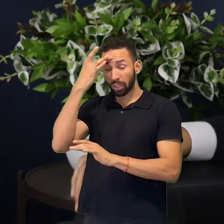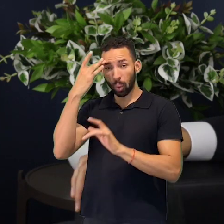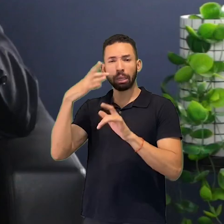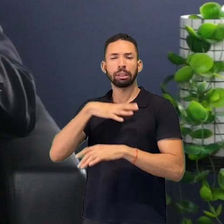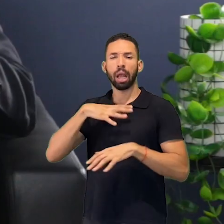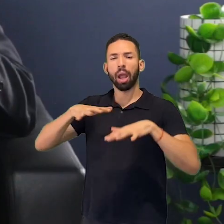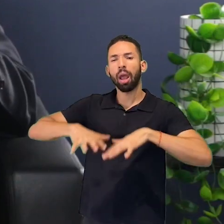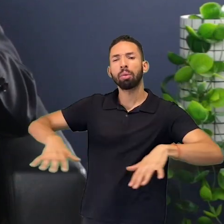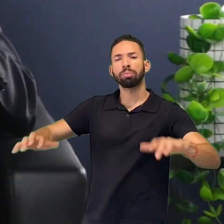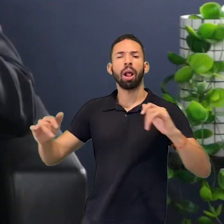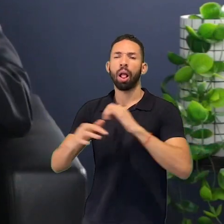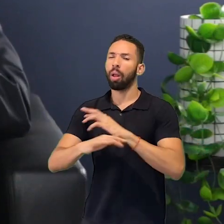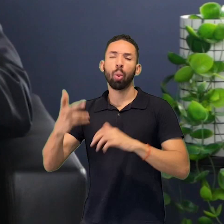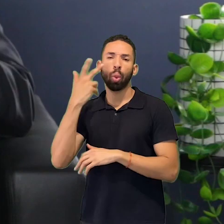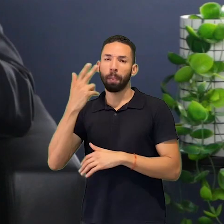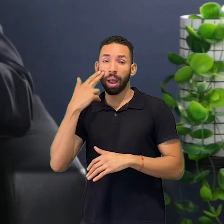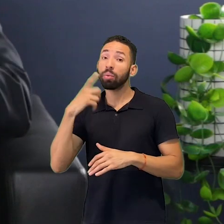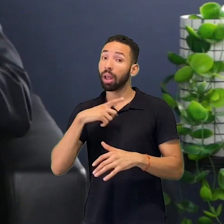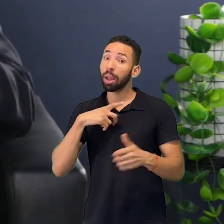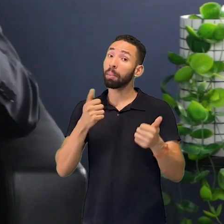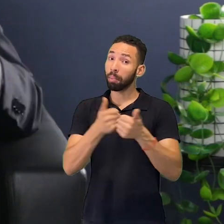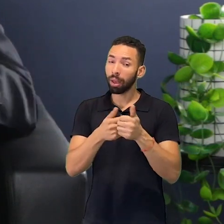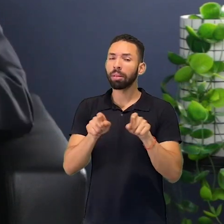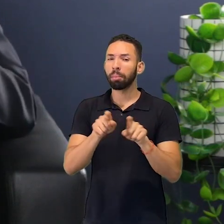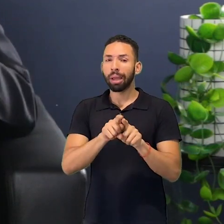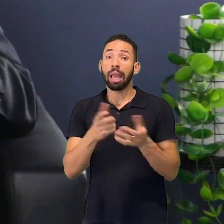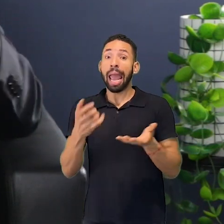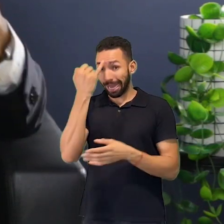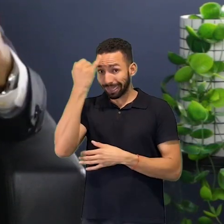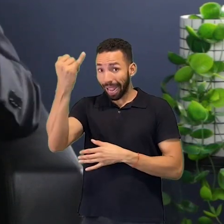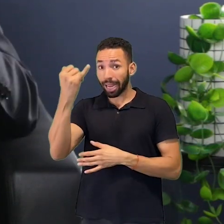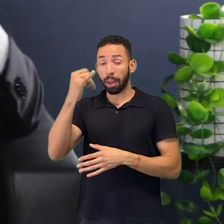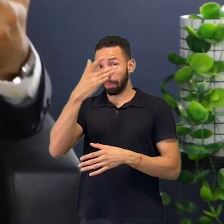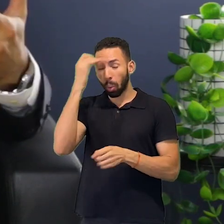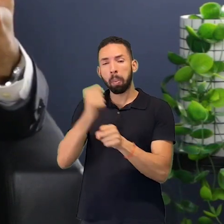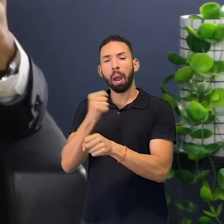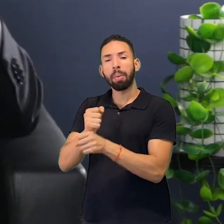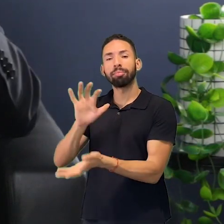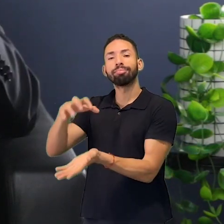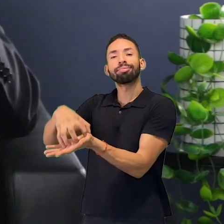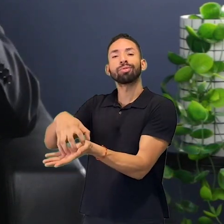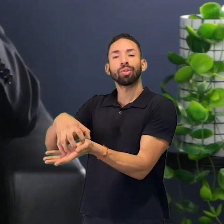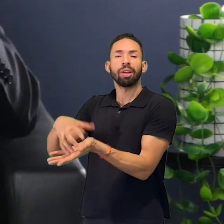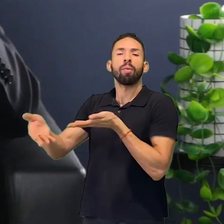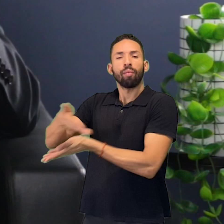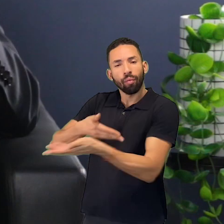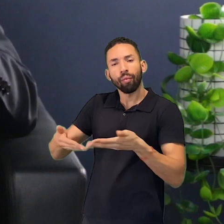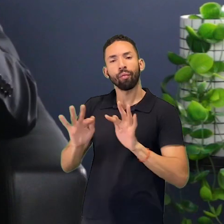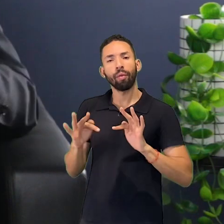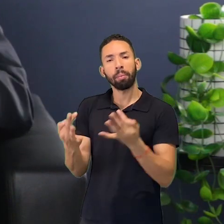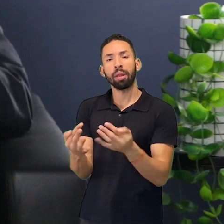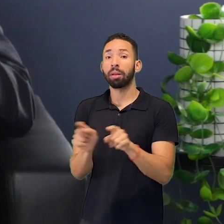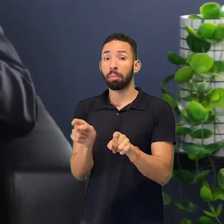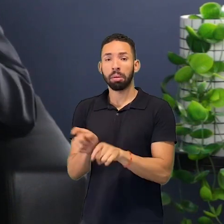ficam nos centros urbanos, ficam próximos, né, ou pelo menos a ideia é que ela fique próxima